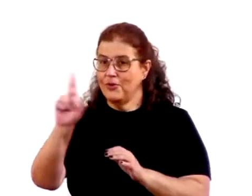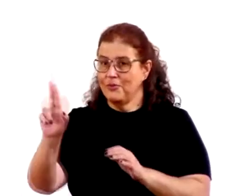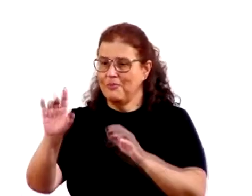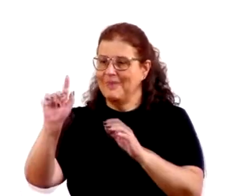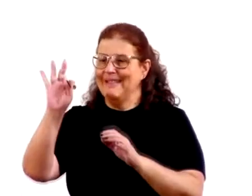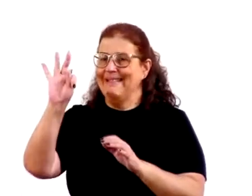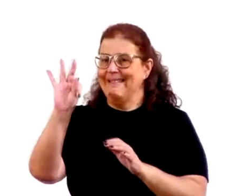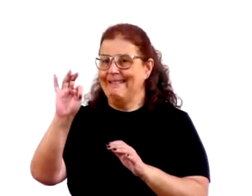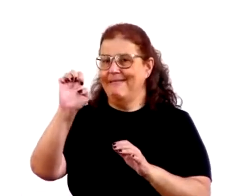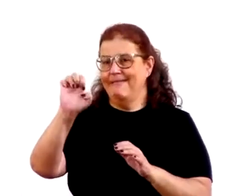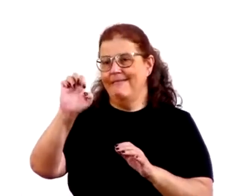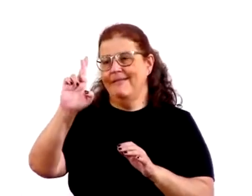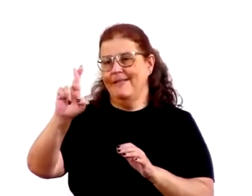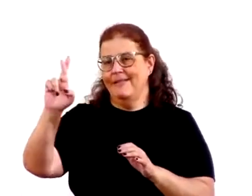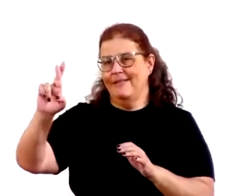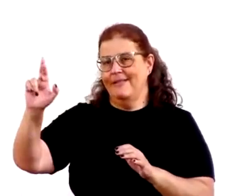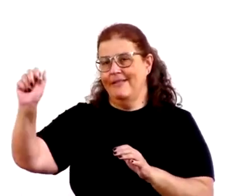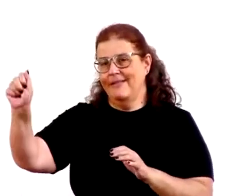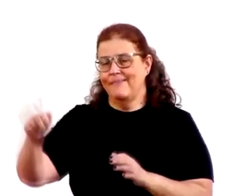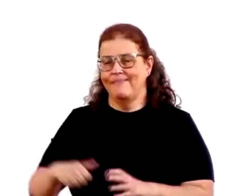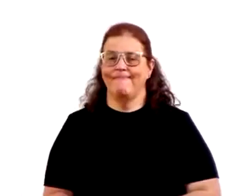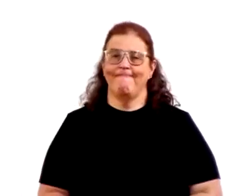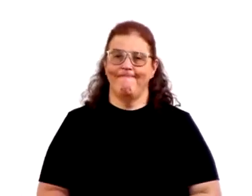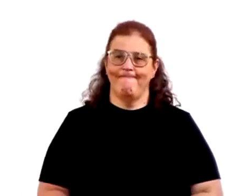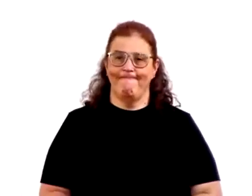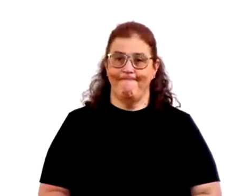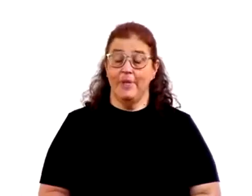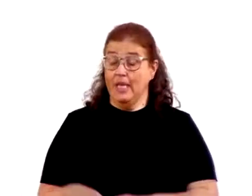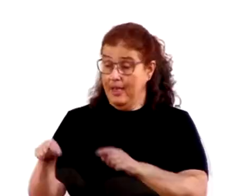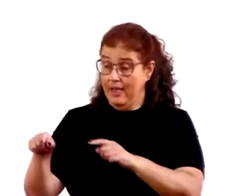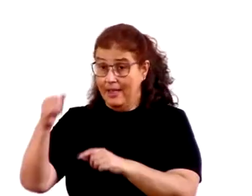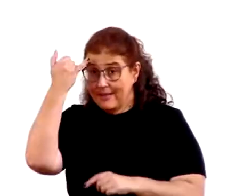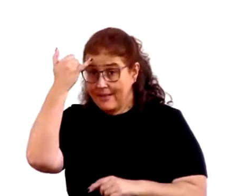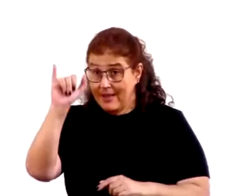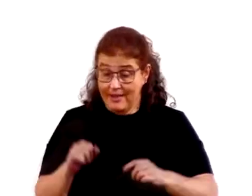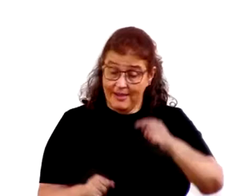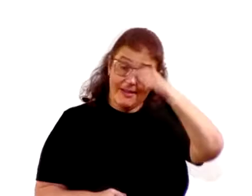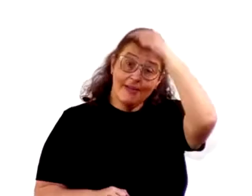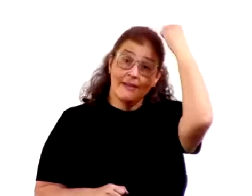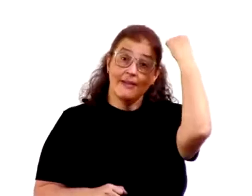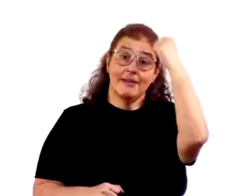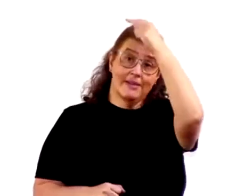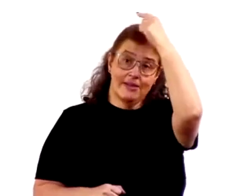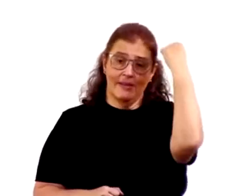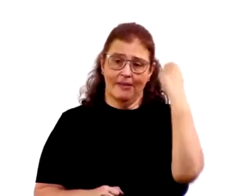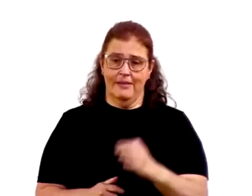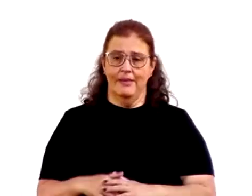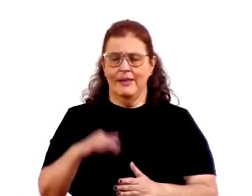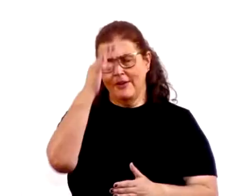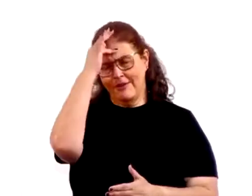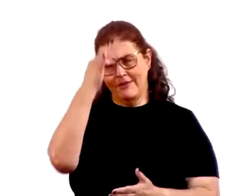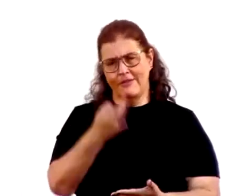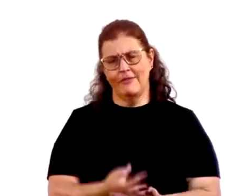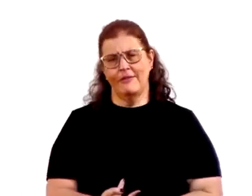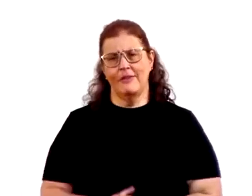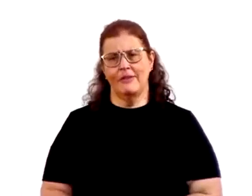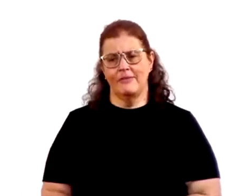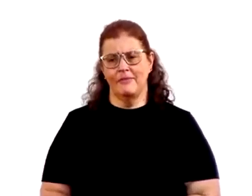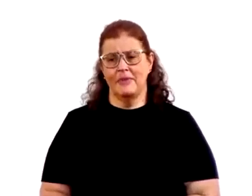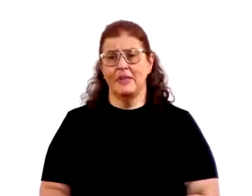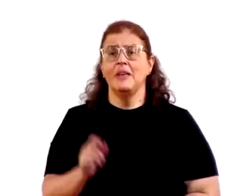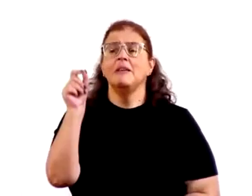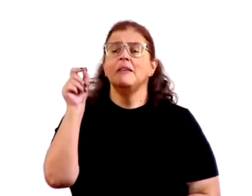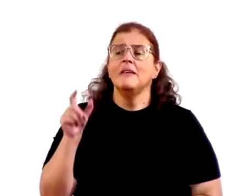Quem subirá ao monte do Senhor? A ideia aqui é de santidade. Quem pode chegar perto? Quem pode dizer, eu estou